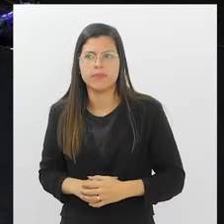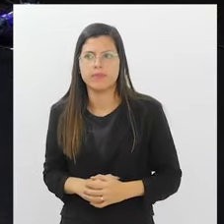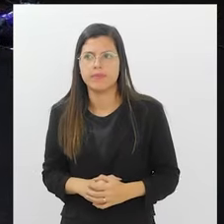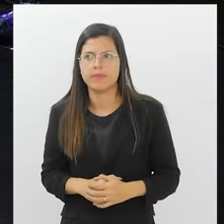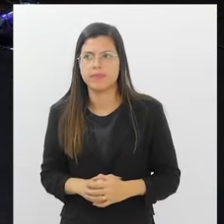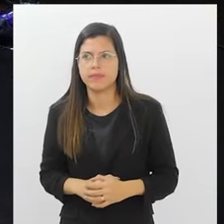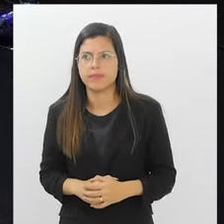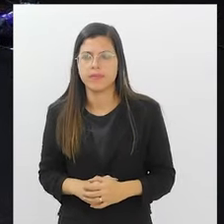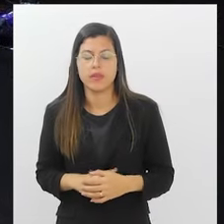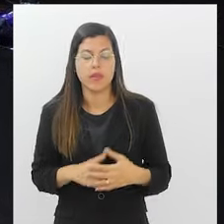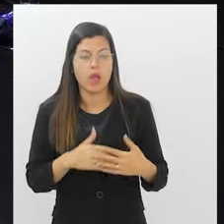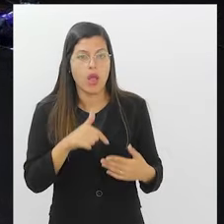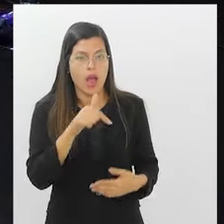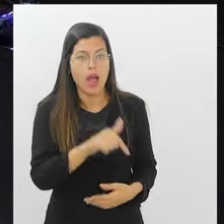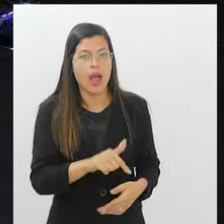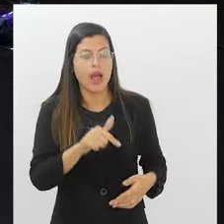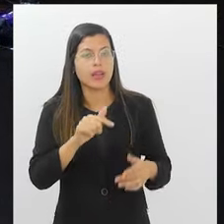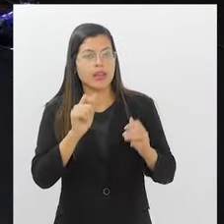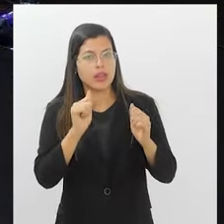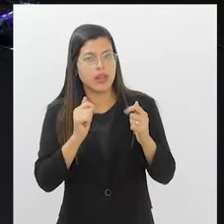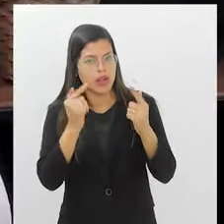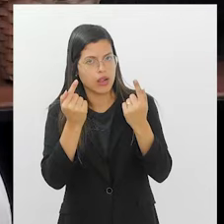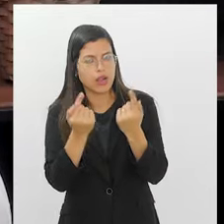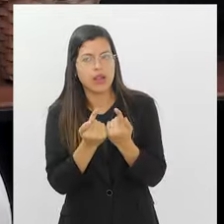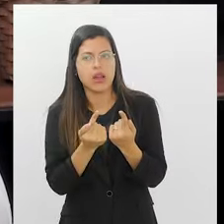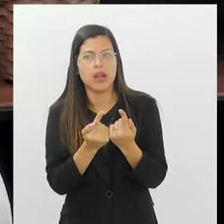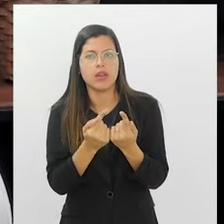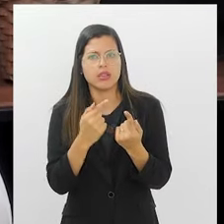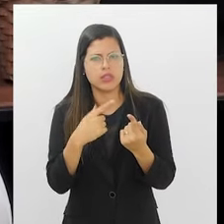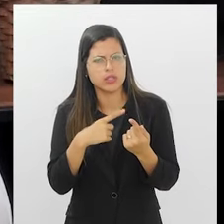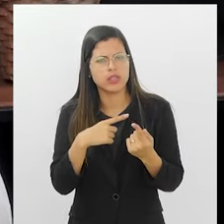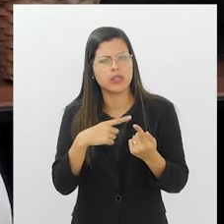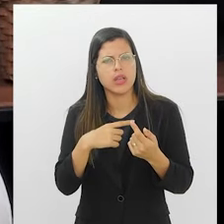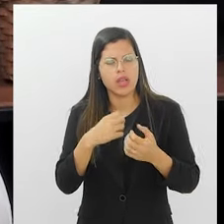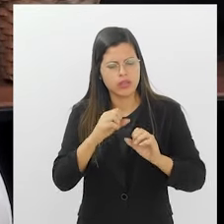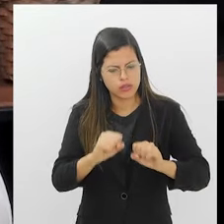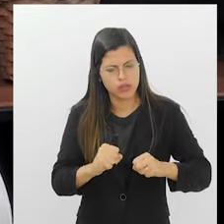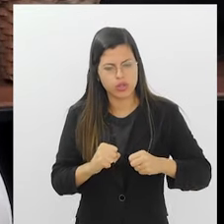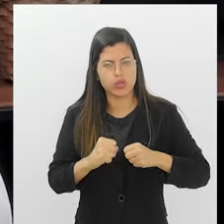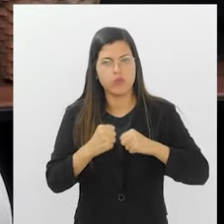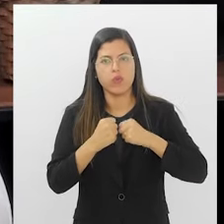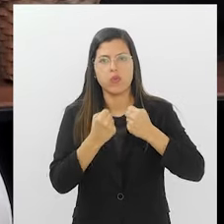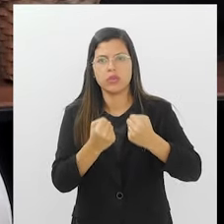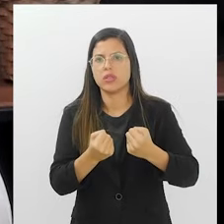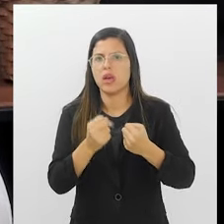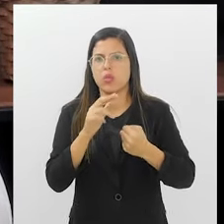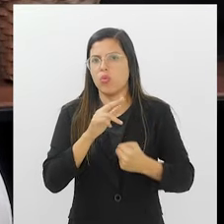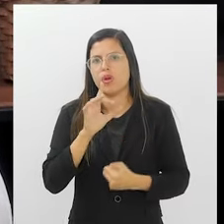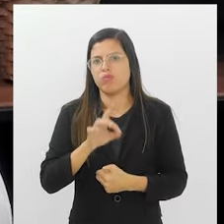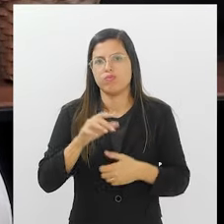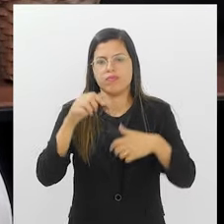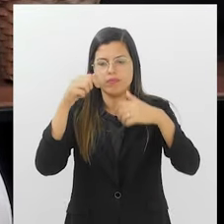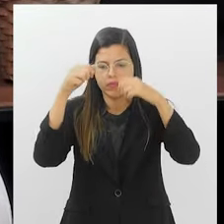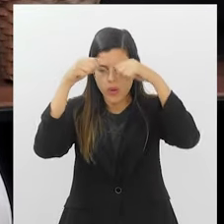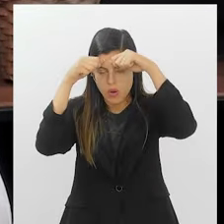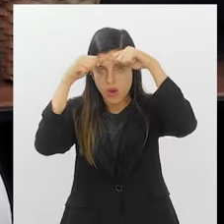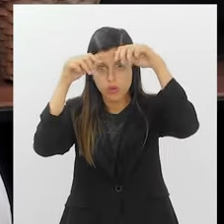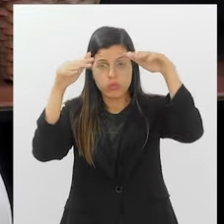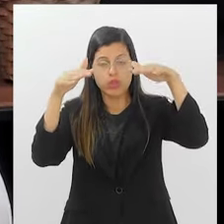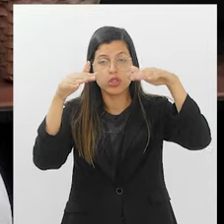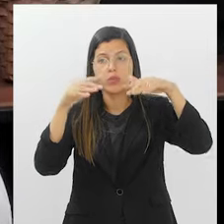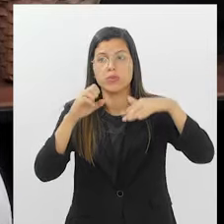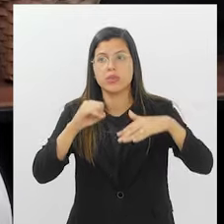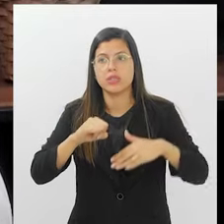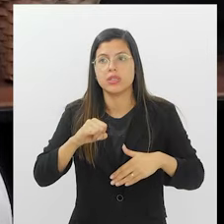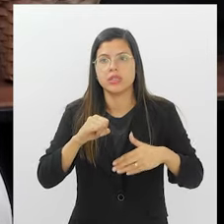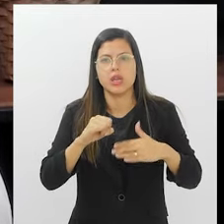certo. O parlamento aqui na Assembleia, ele tem realmente se dedicado não apenas ao autismo, se a gente for,